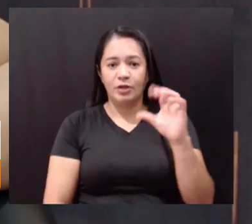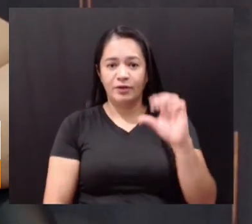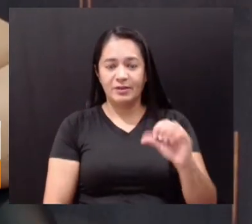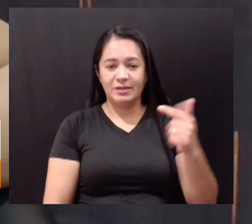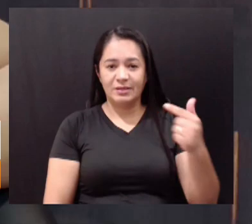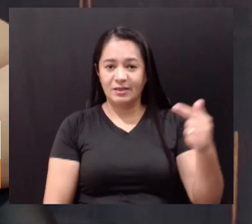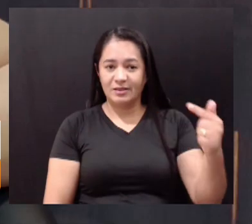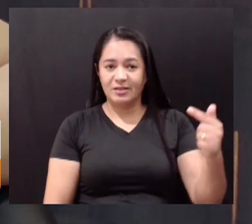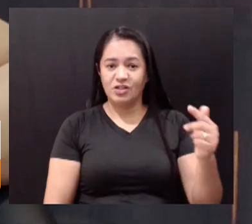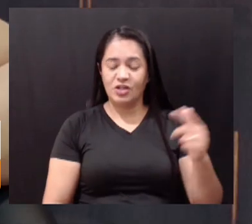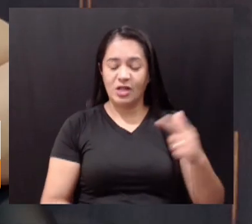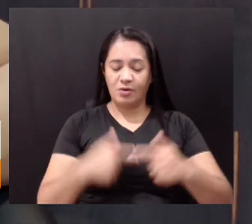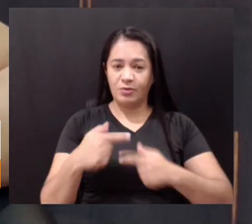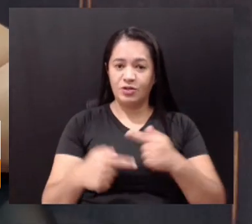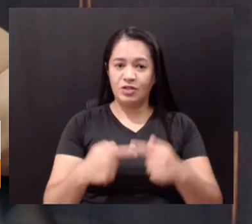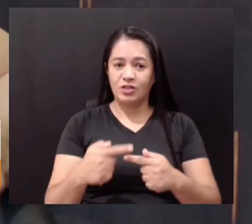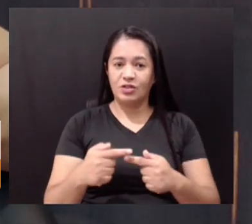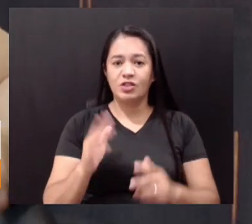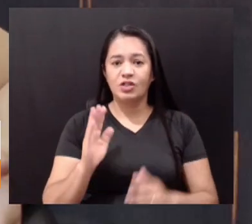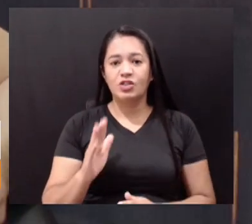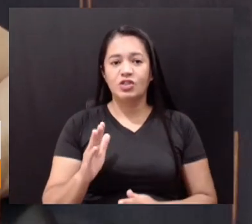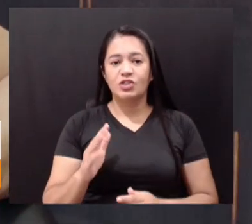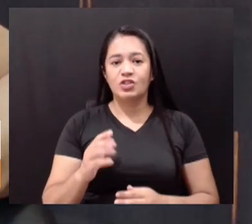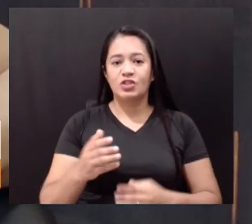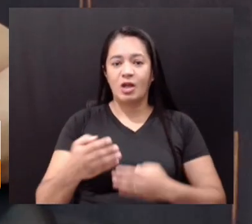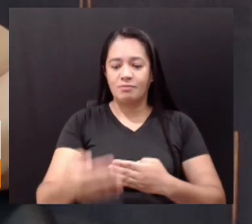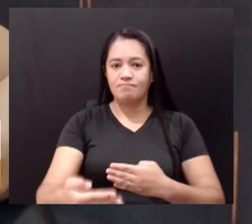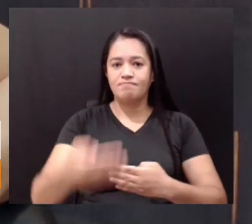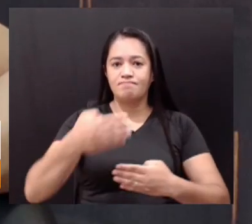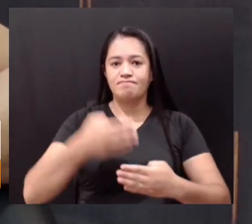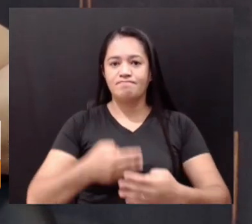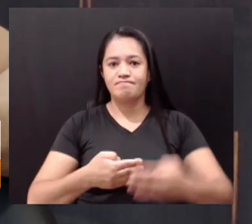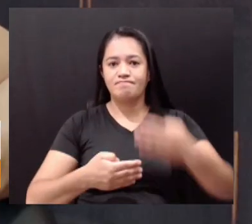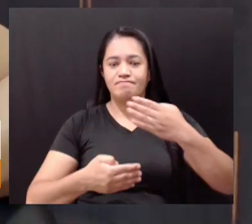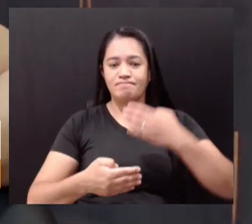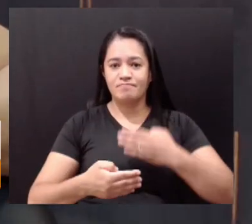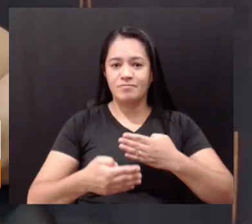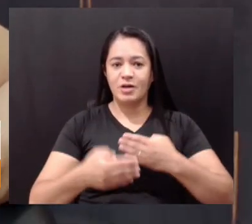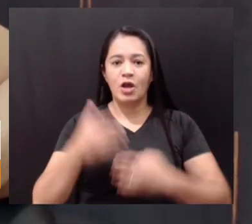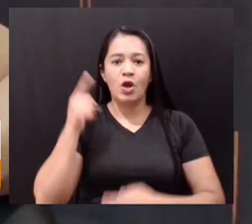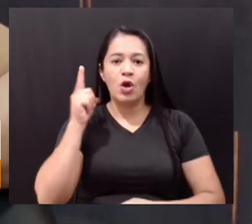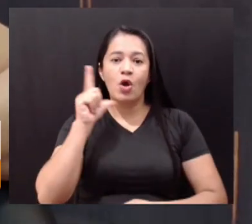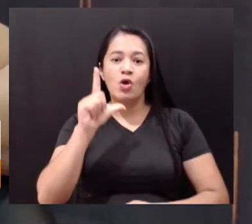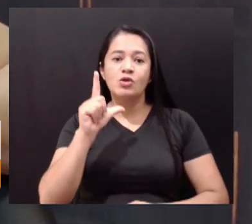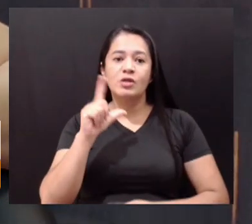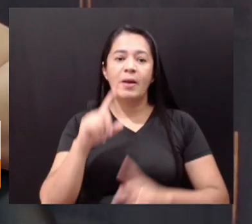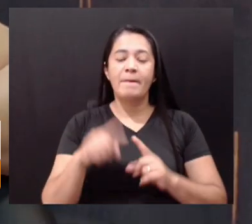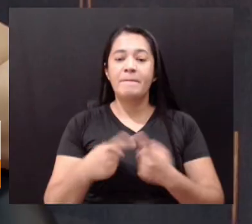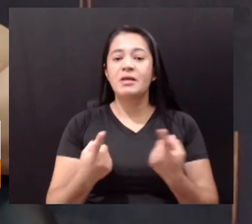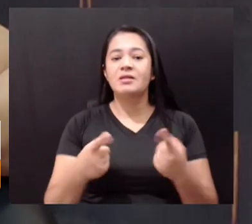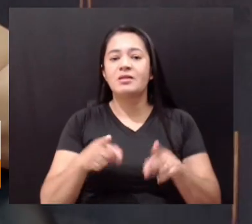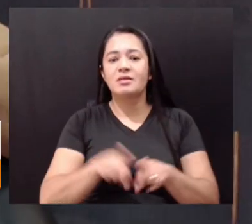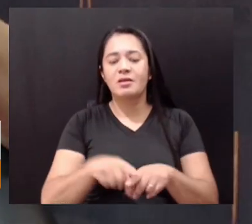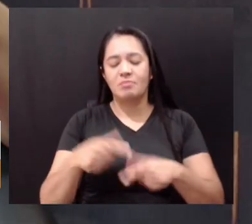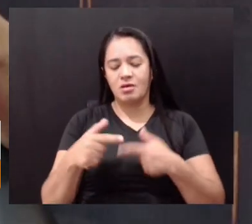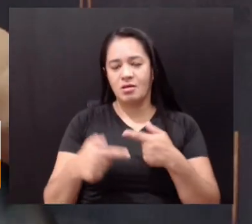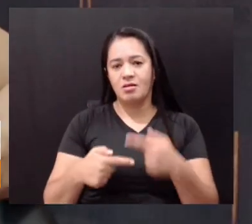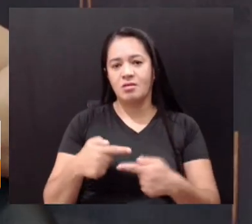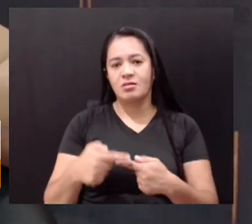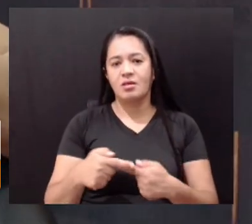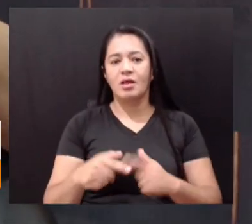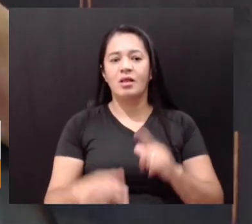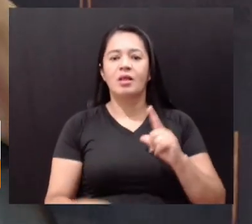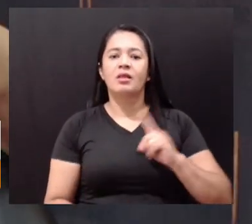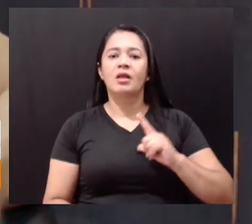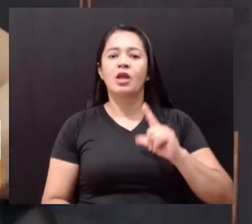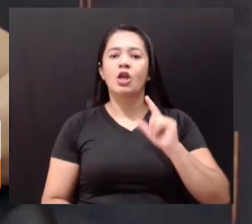esses ventos da prosperidade, né, no mundo, mas também uma geração que tinha uma questão de